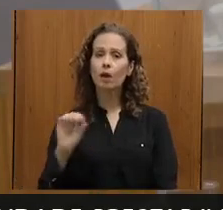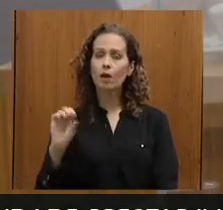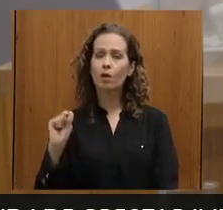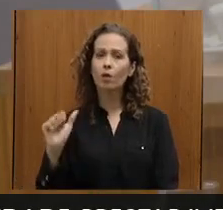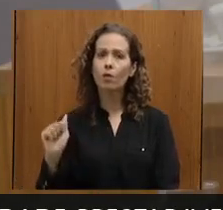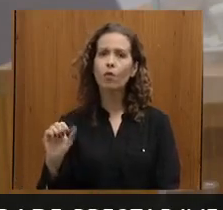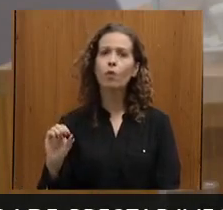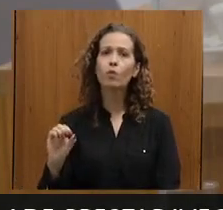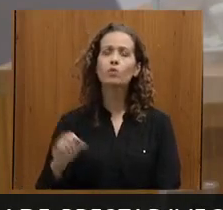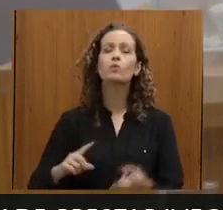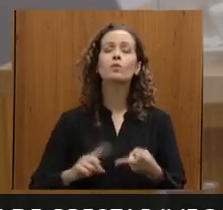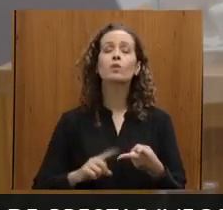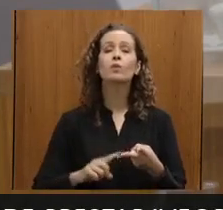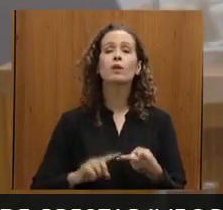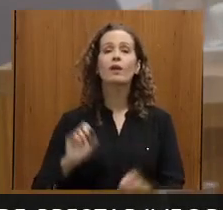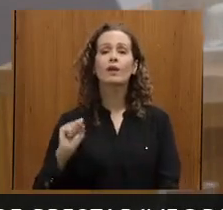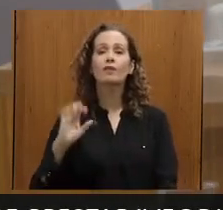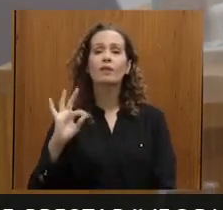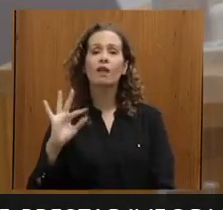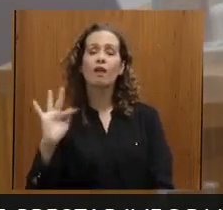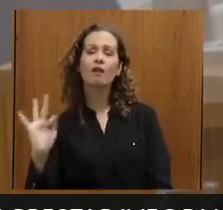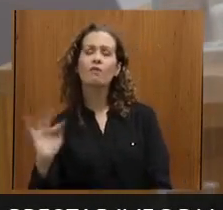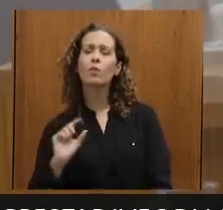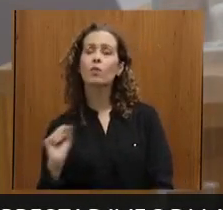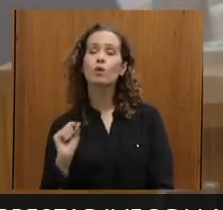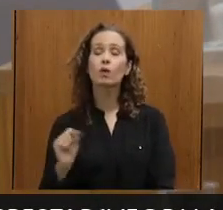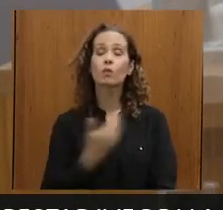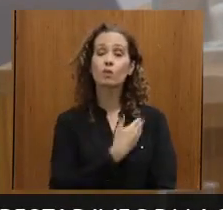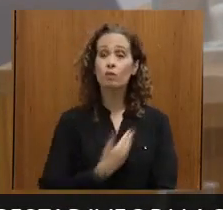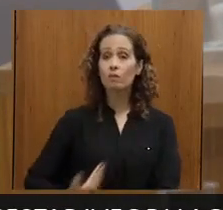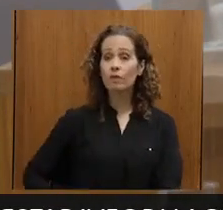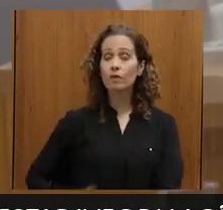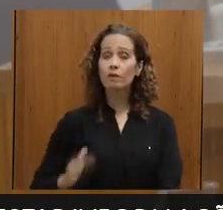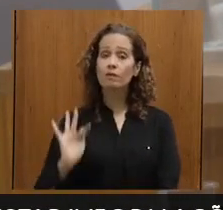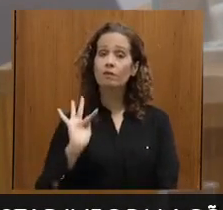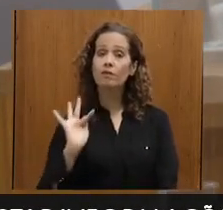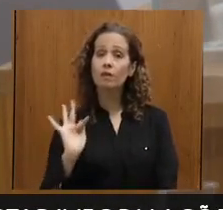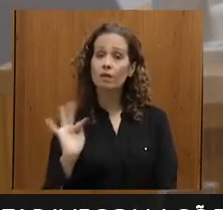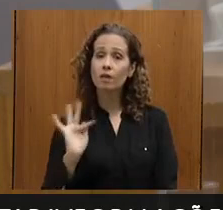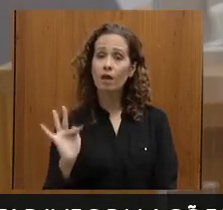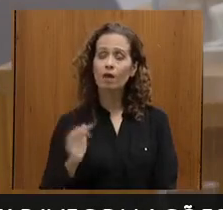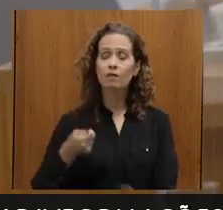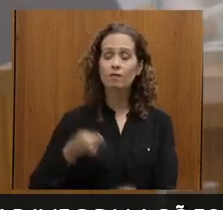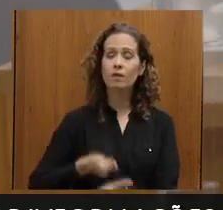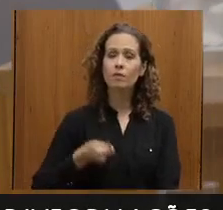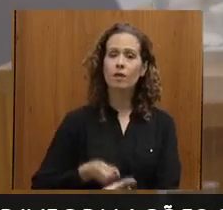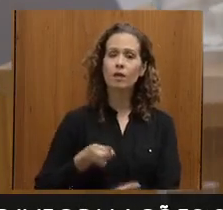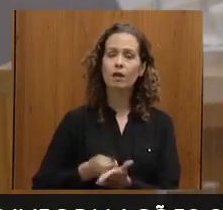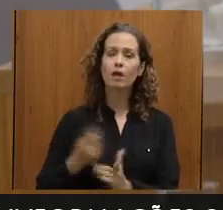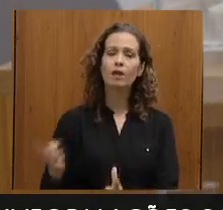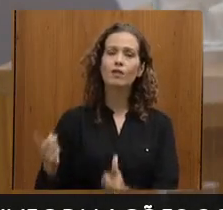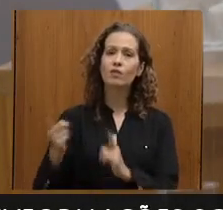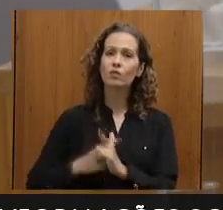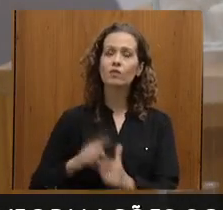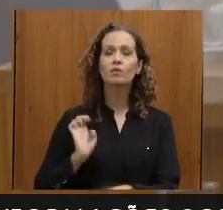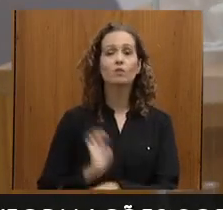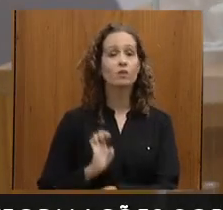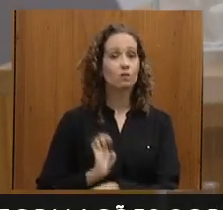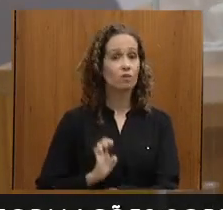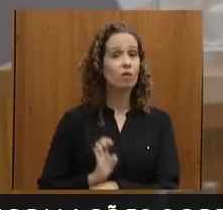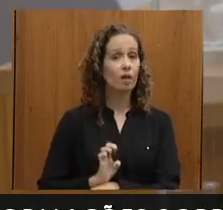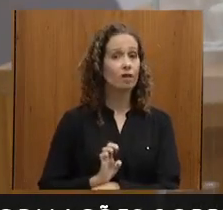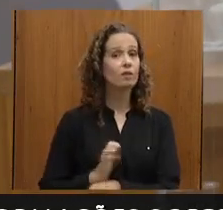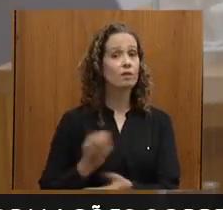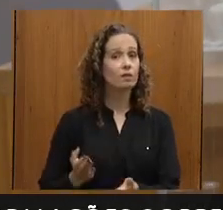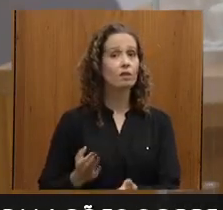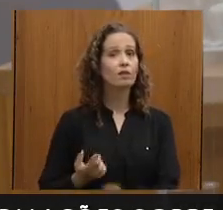Rosa Verbe do STF, de que o governo federal vai cobrar a dívida do Estado de Minas Gerais, vai executar a dívida de Minas